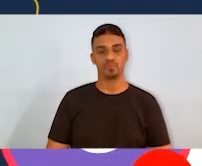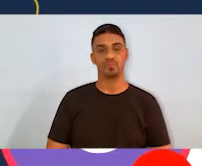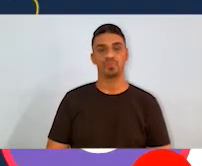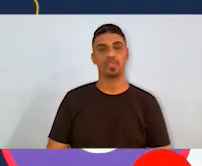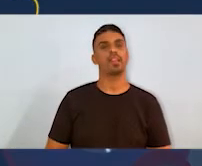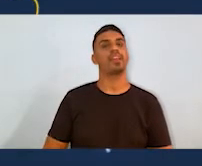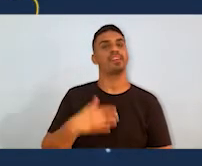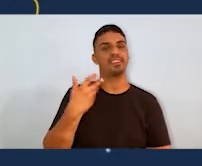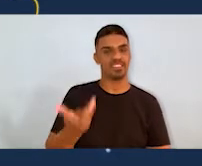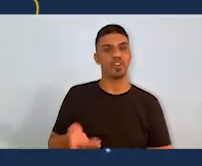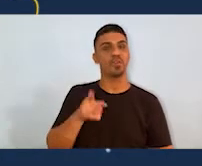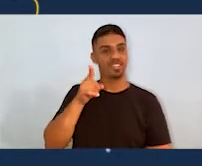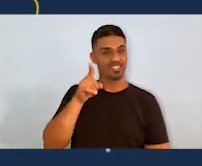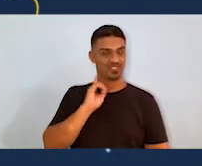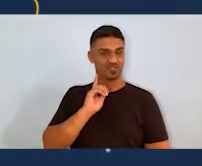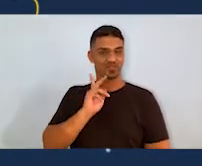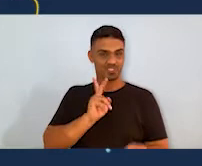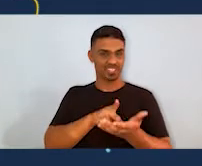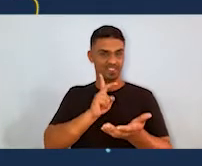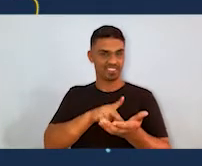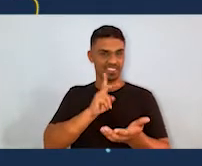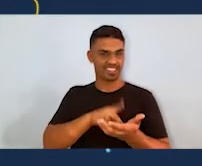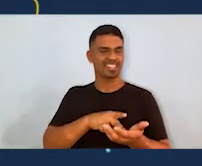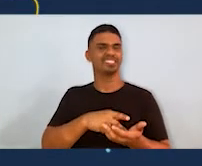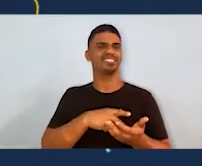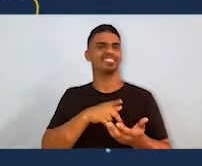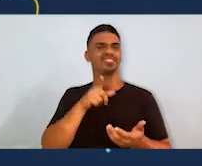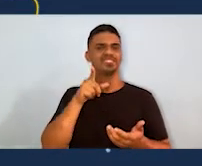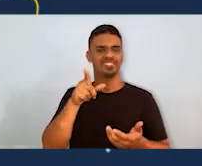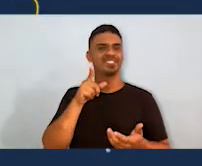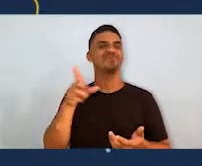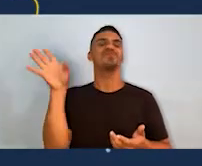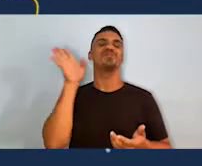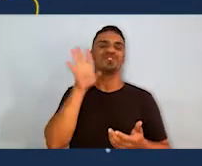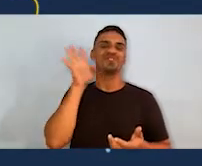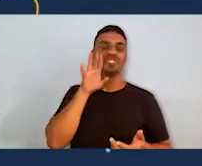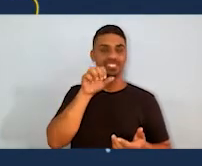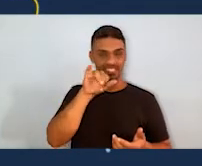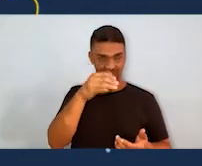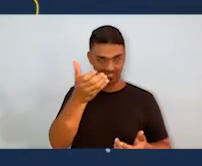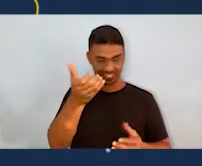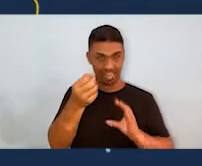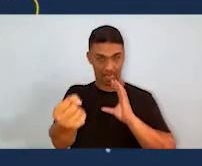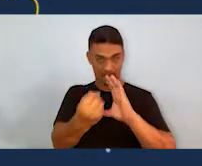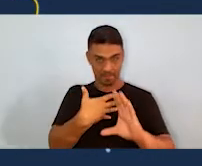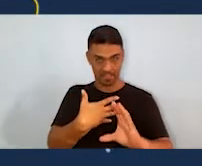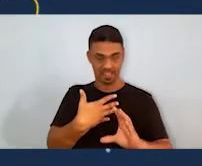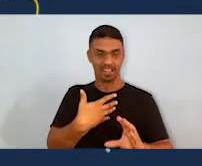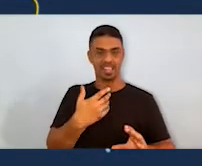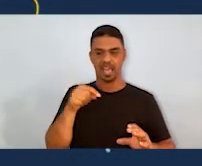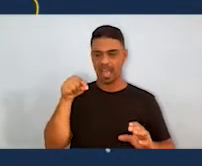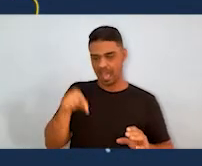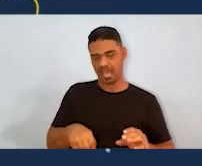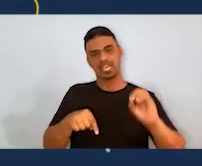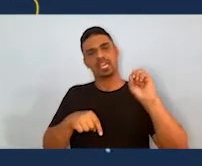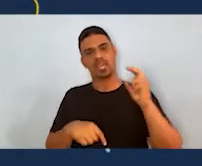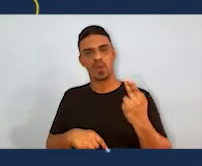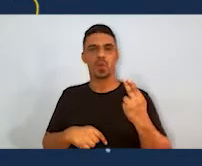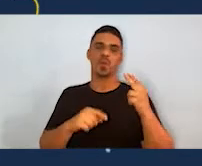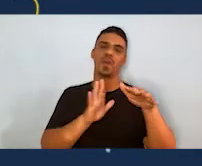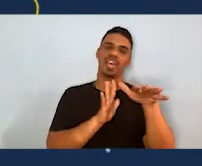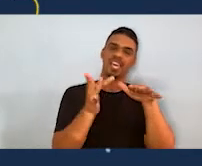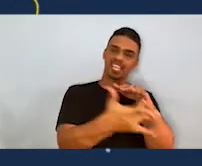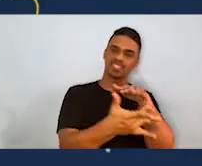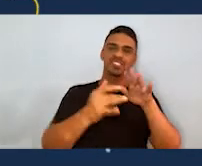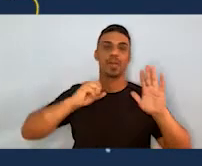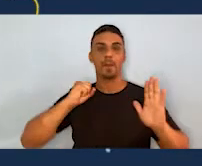Então, assim, isso vai ser uma coisa assim muito muito divertida se vocês quiserem me mandar, seja por aqui, seja em alguma